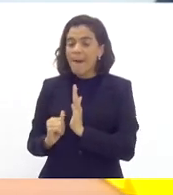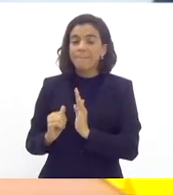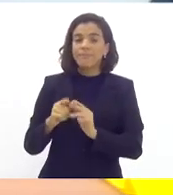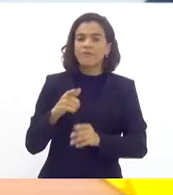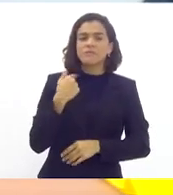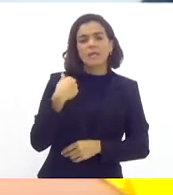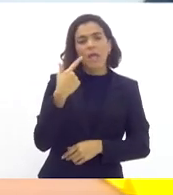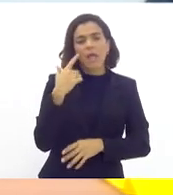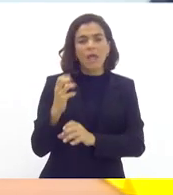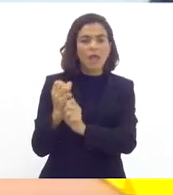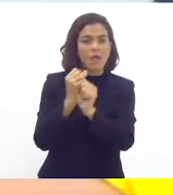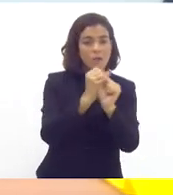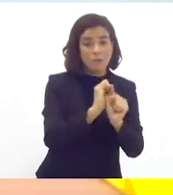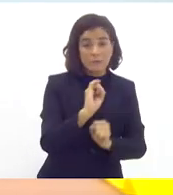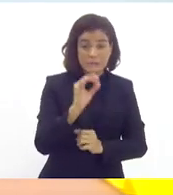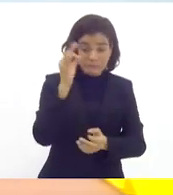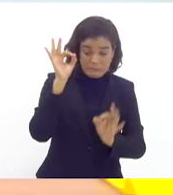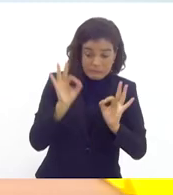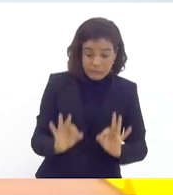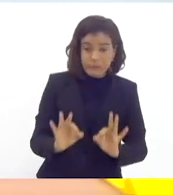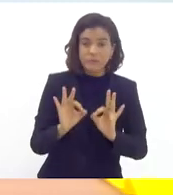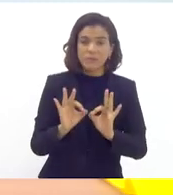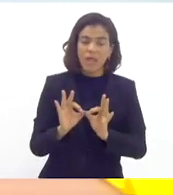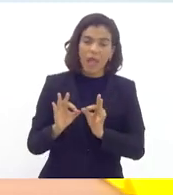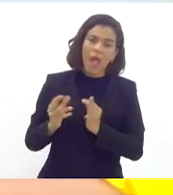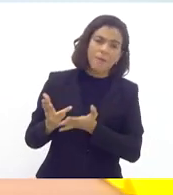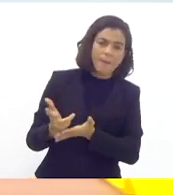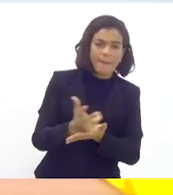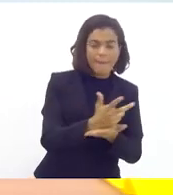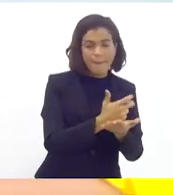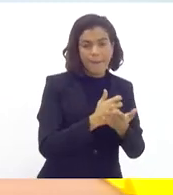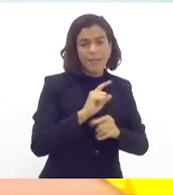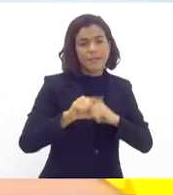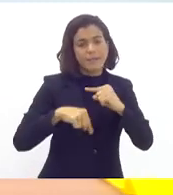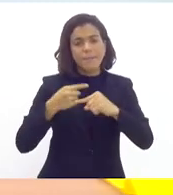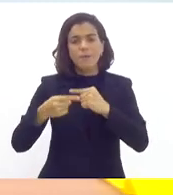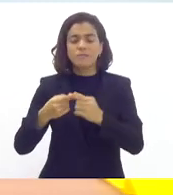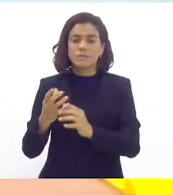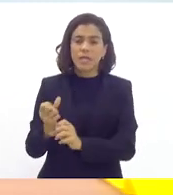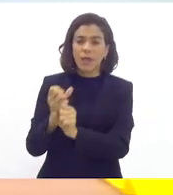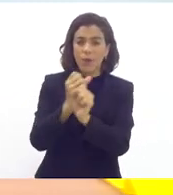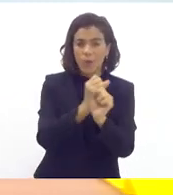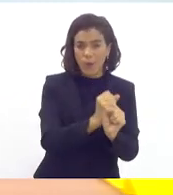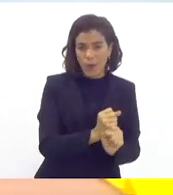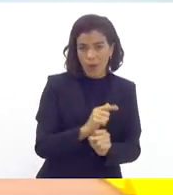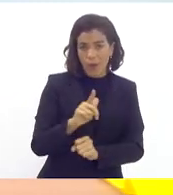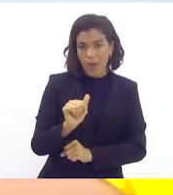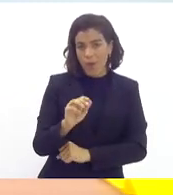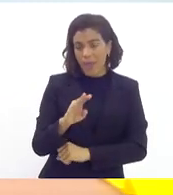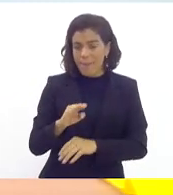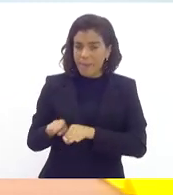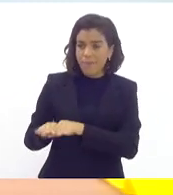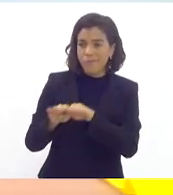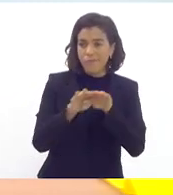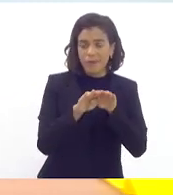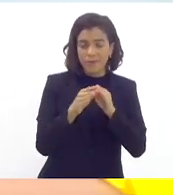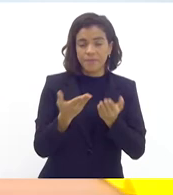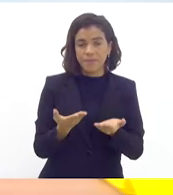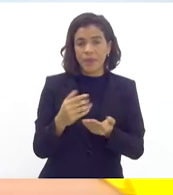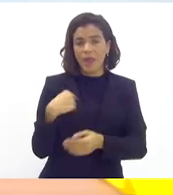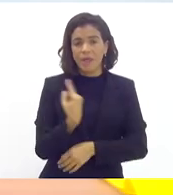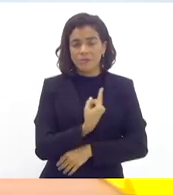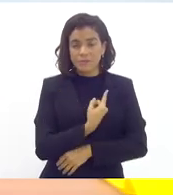se arrecadaria se fosse aplicado a legislação e depois você calcula qual é esse gap de conformidade. A